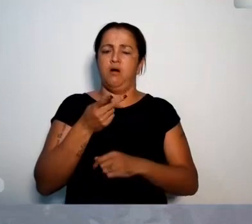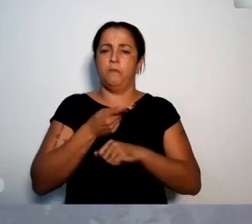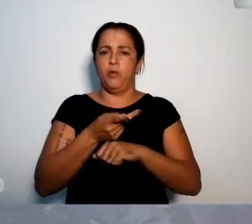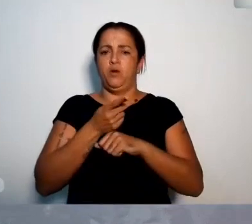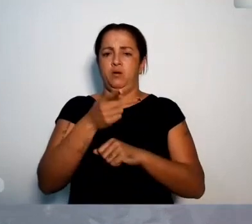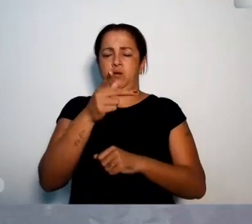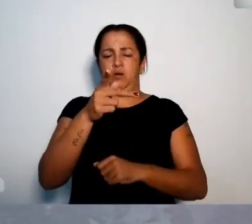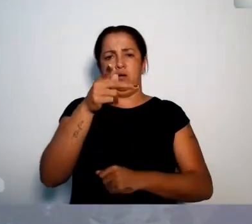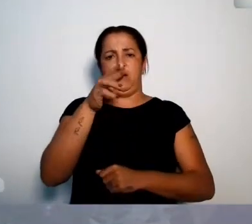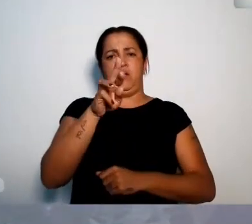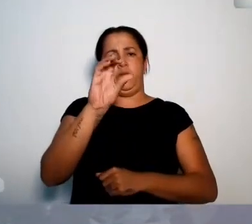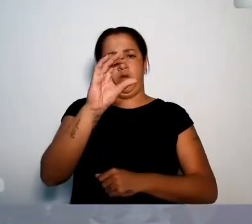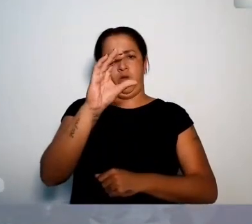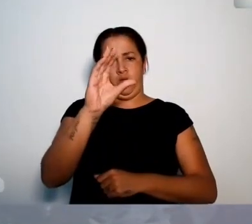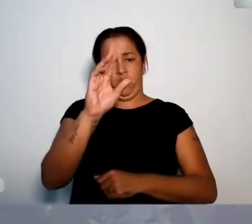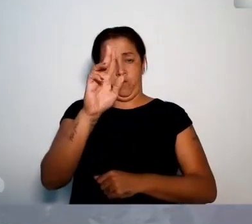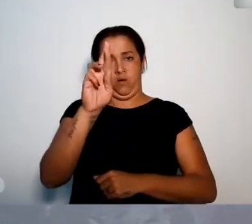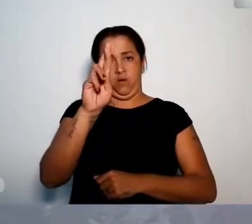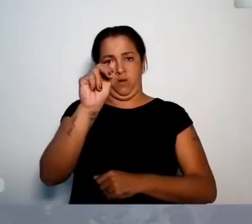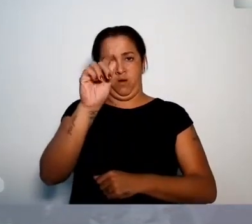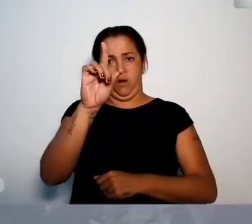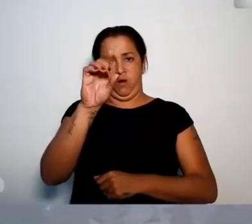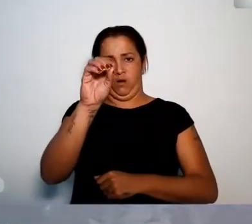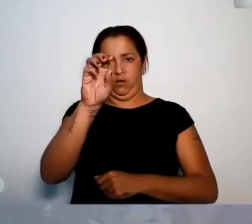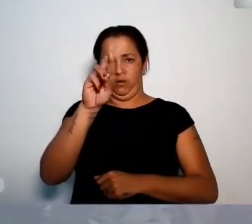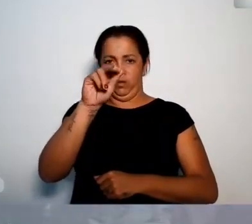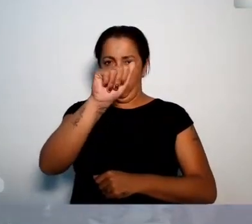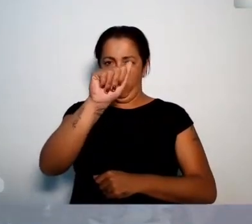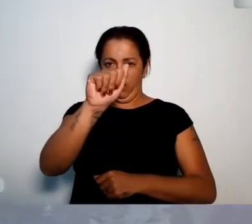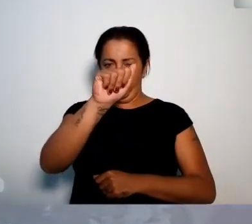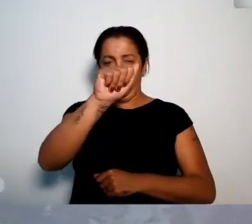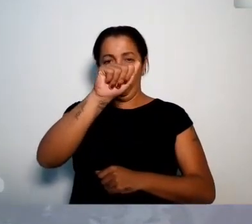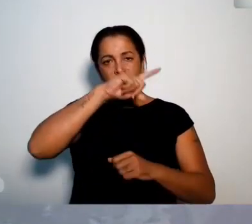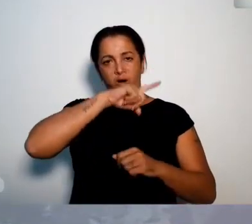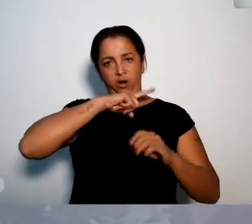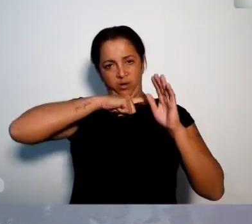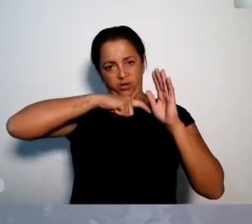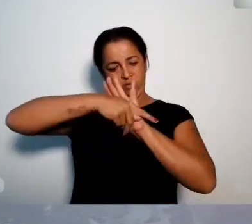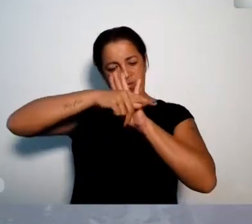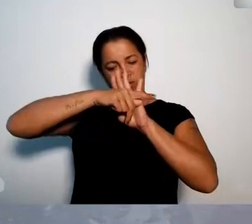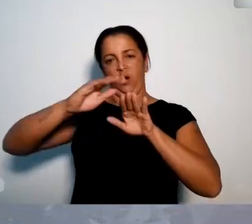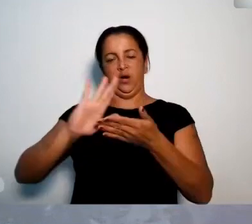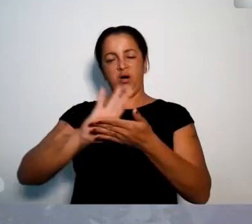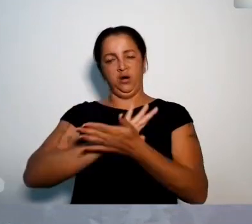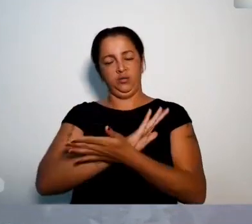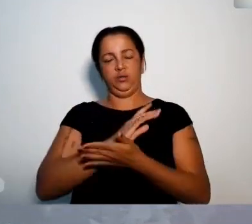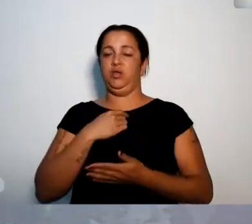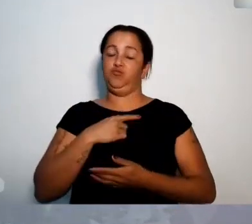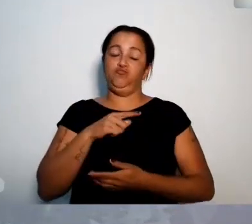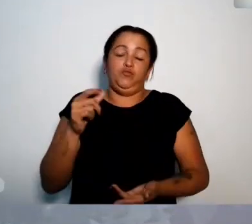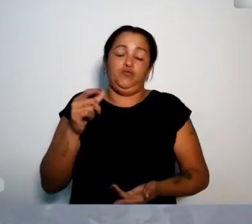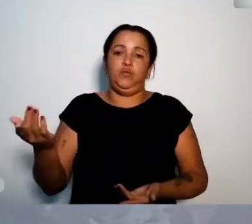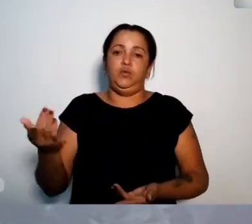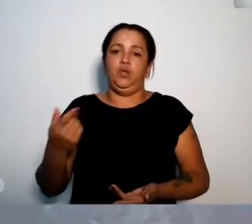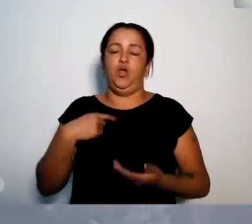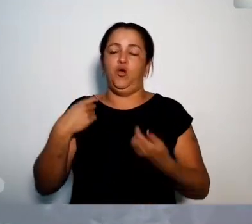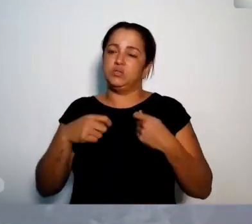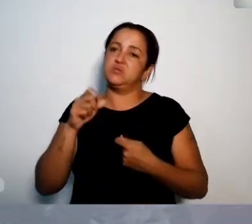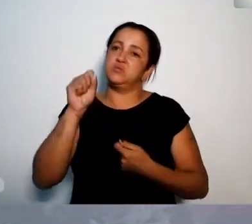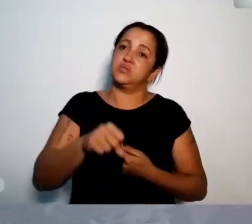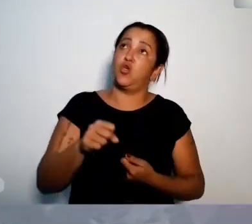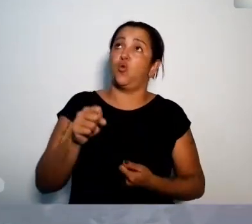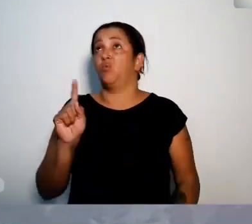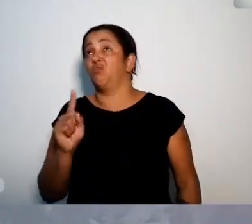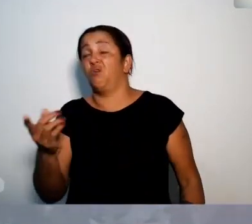extinção dessas demais secretarias, eu não tenho alternativa, senhor presidente. Eu preciso votar sim ou não com relação